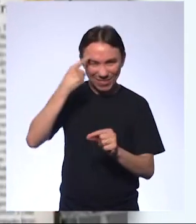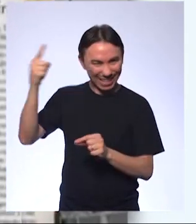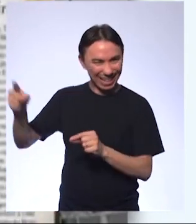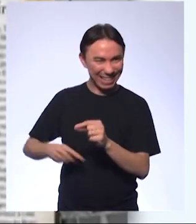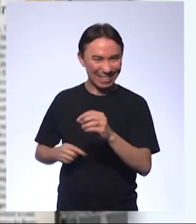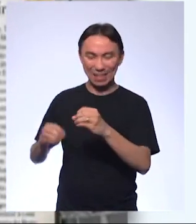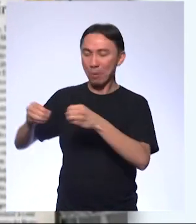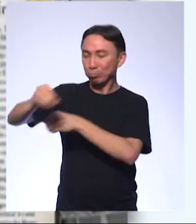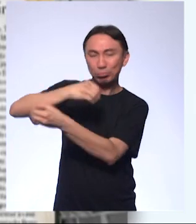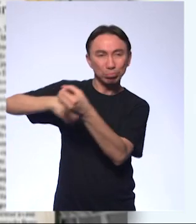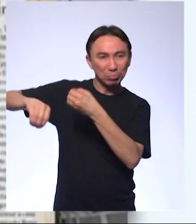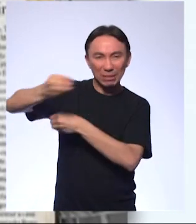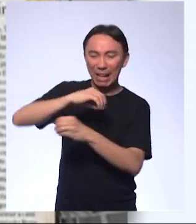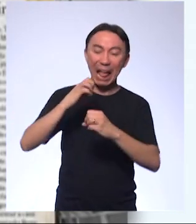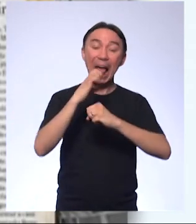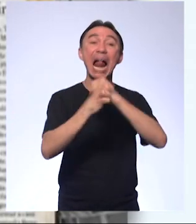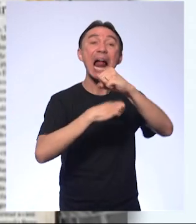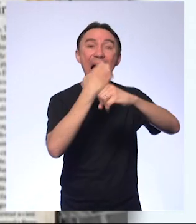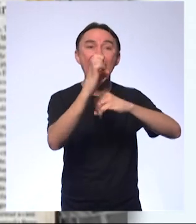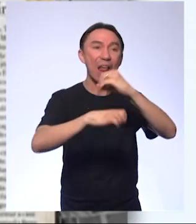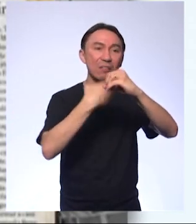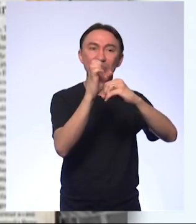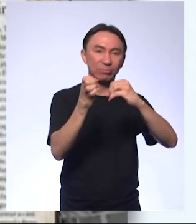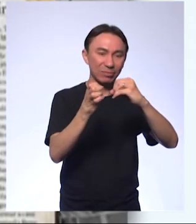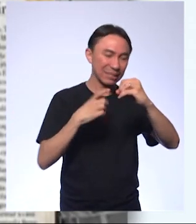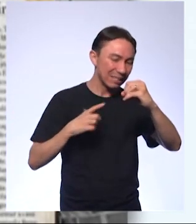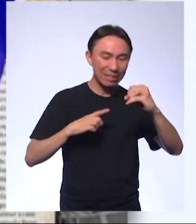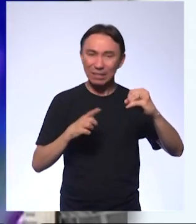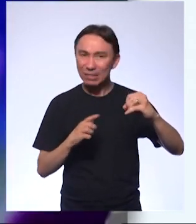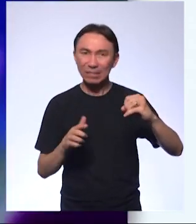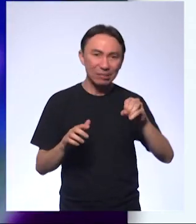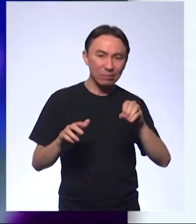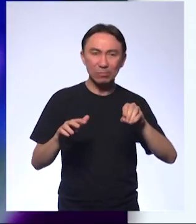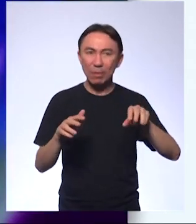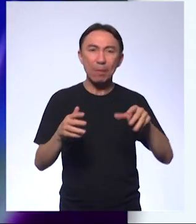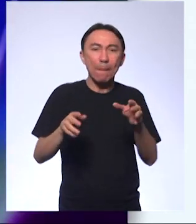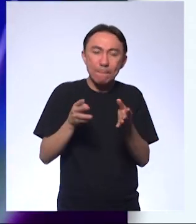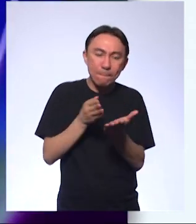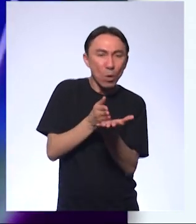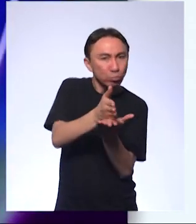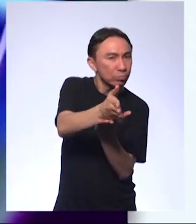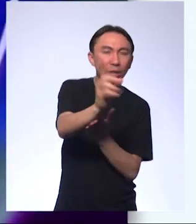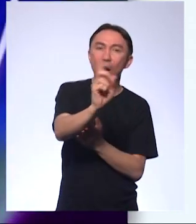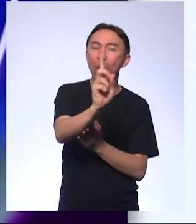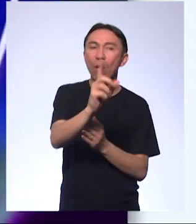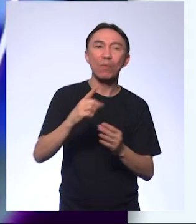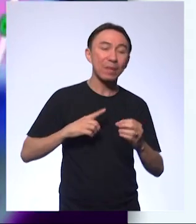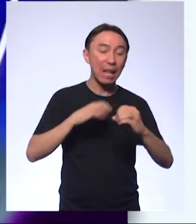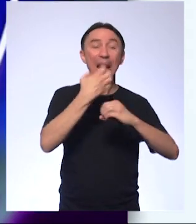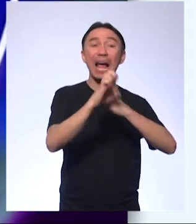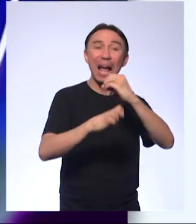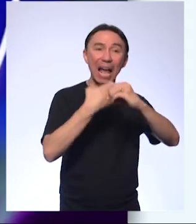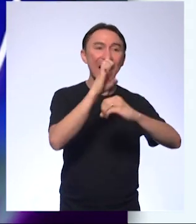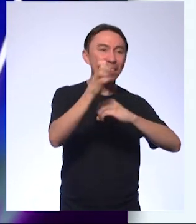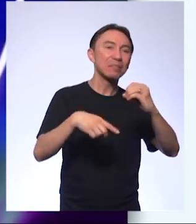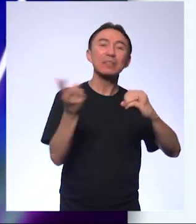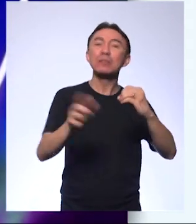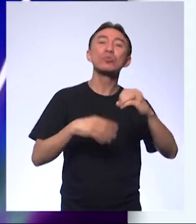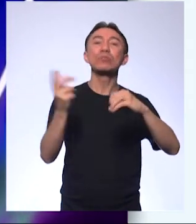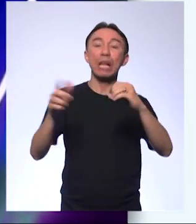equipe. Em 1913, Niels Bohr publicou um trabalho no qual complementava o modelo atômico de Rutherford. Bohr começou